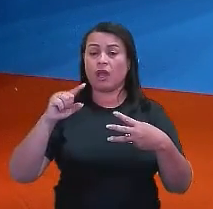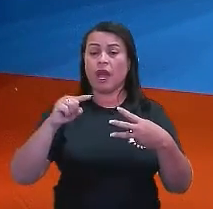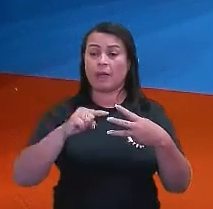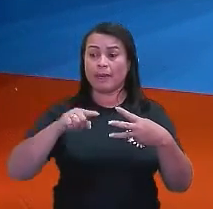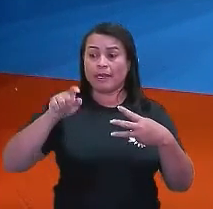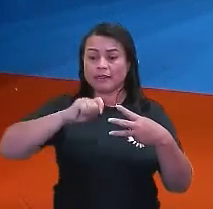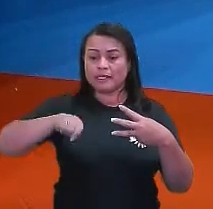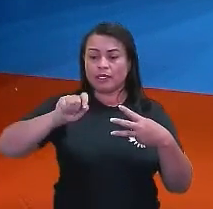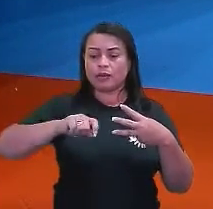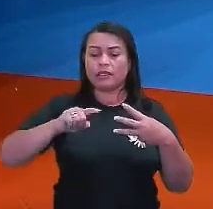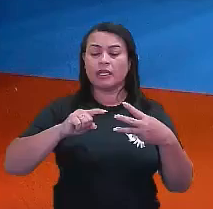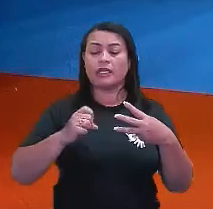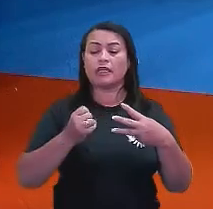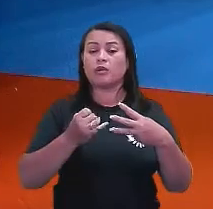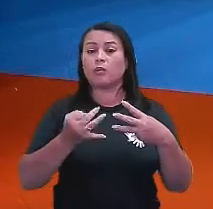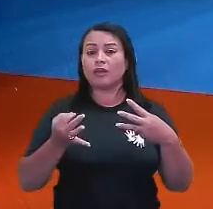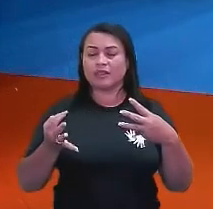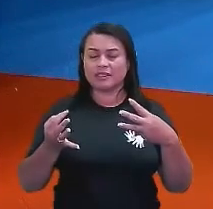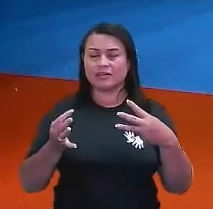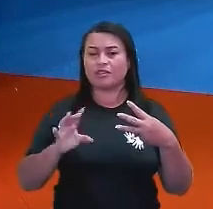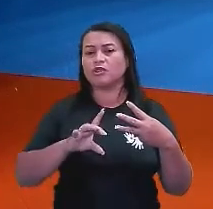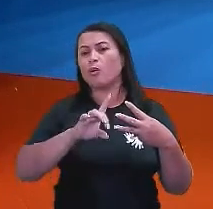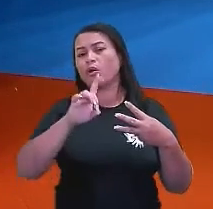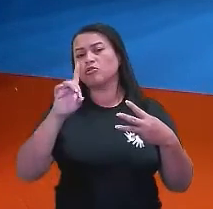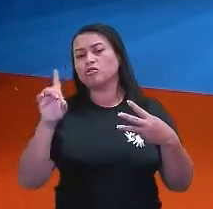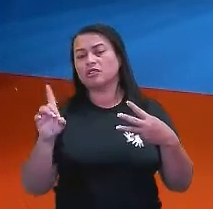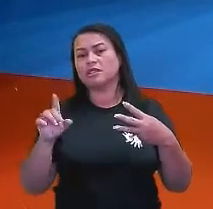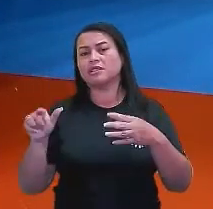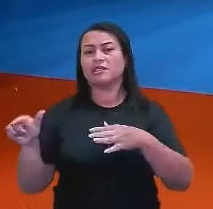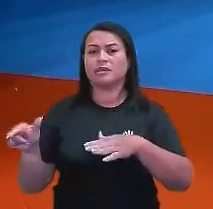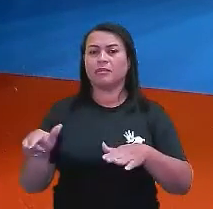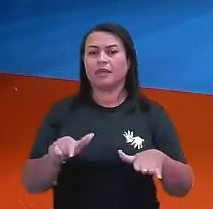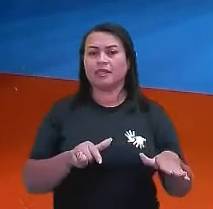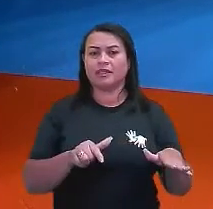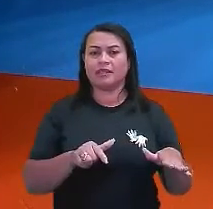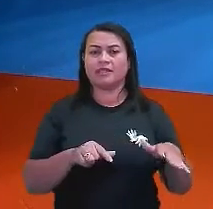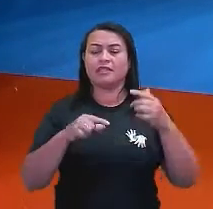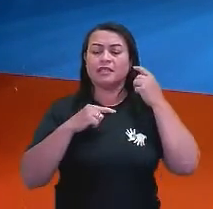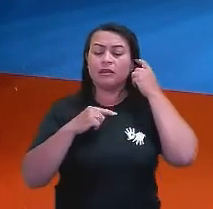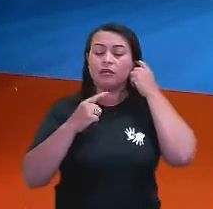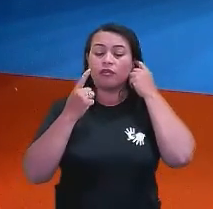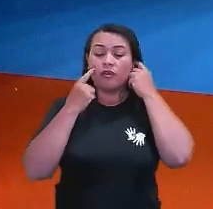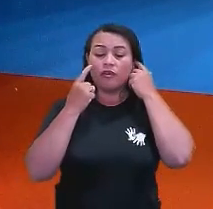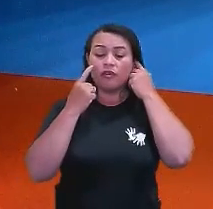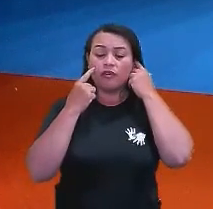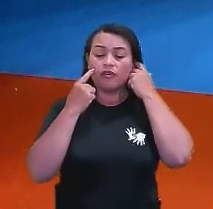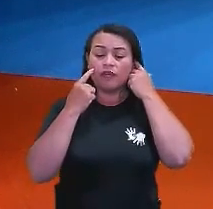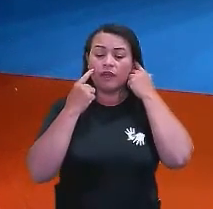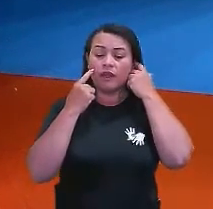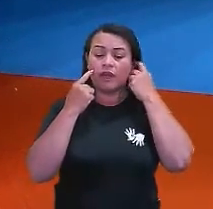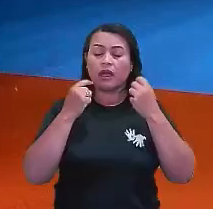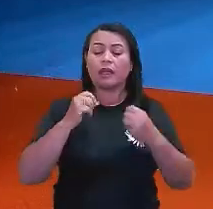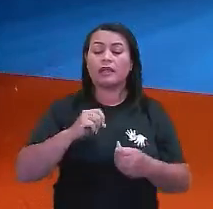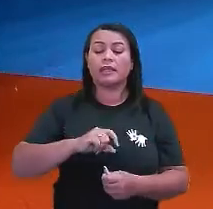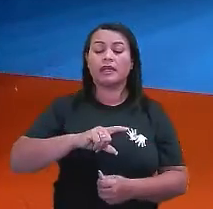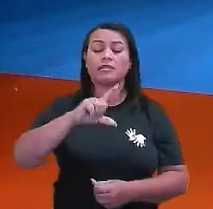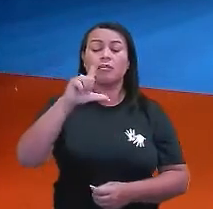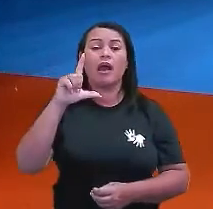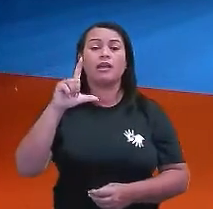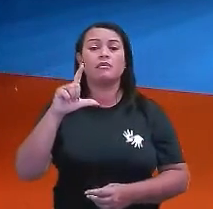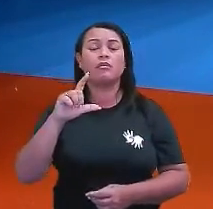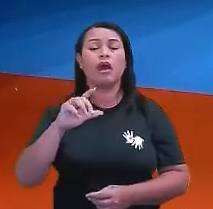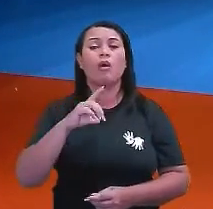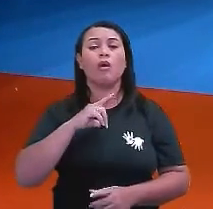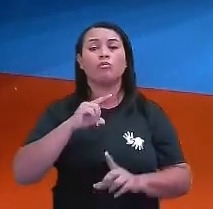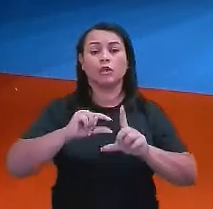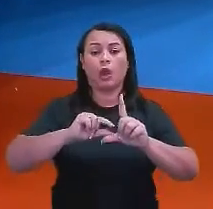registrada, quantas vezes e em quais dias da semana? Então, eu vou ver nas máximas quais colunas